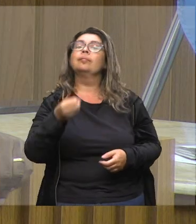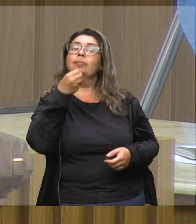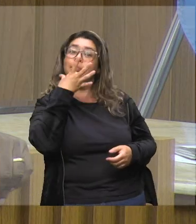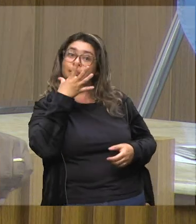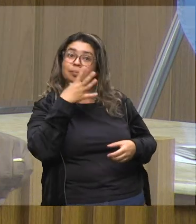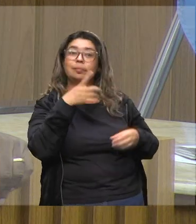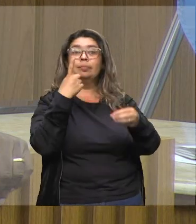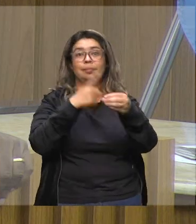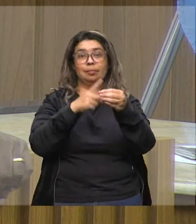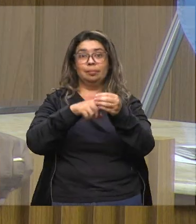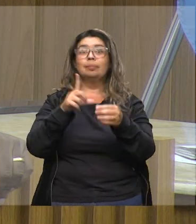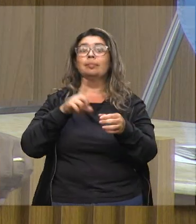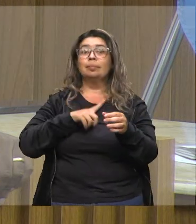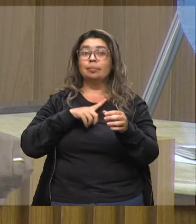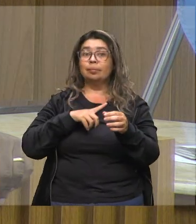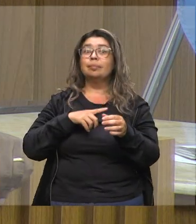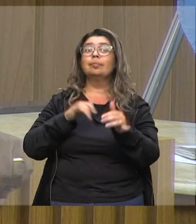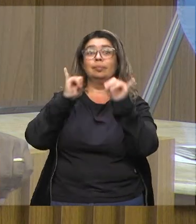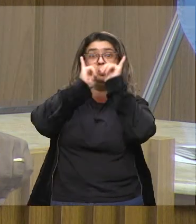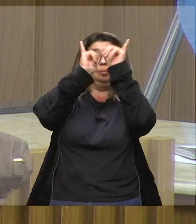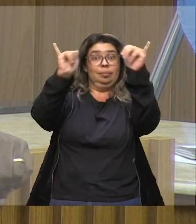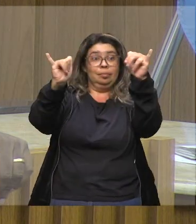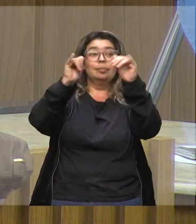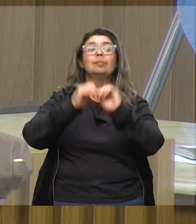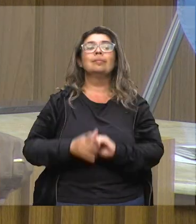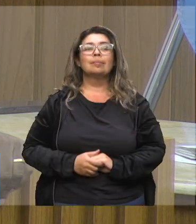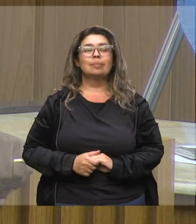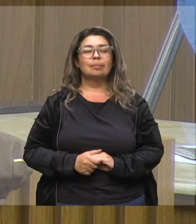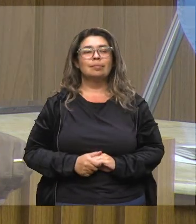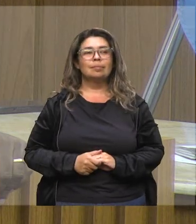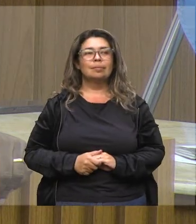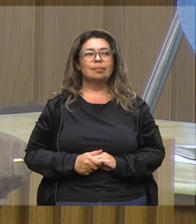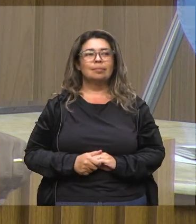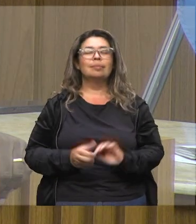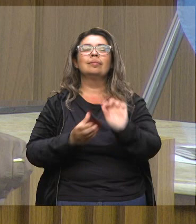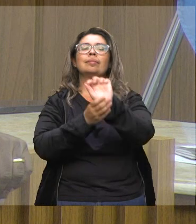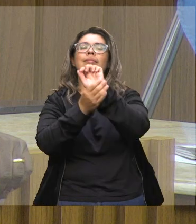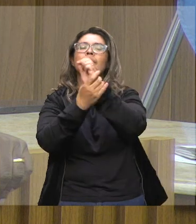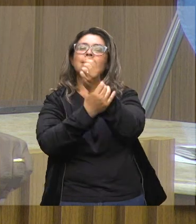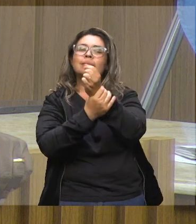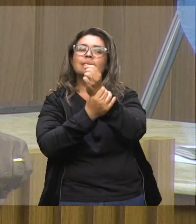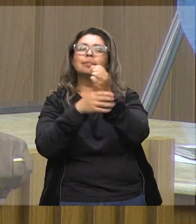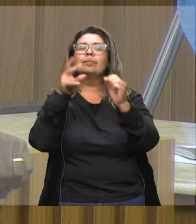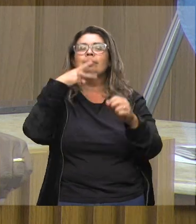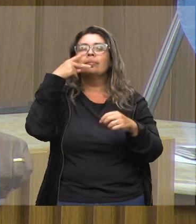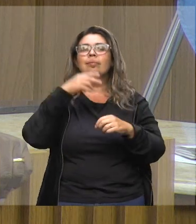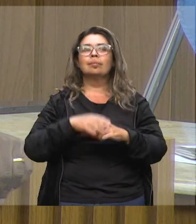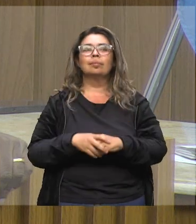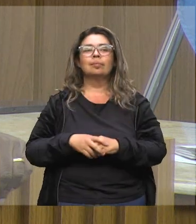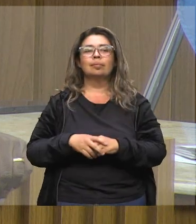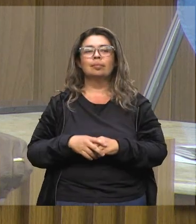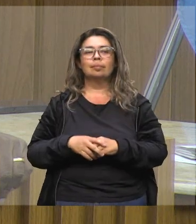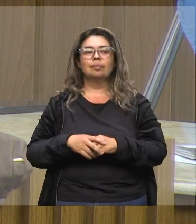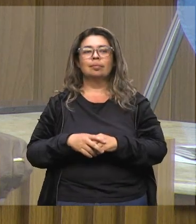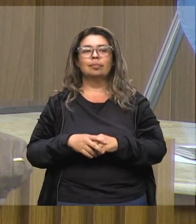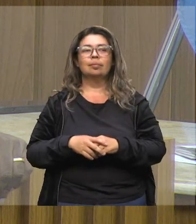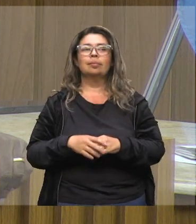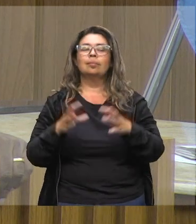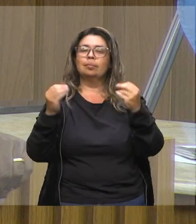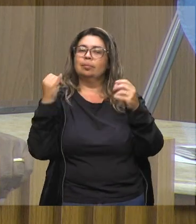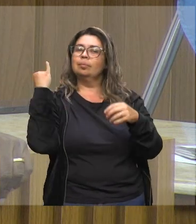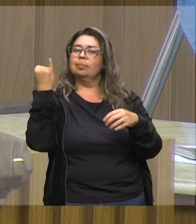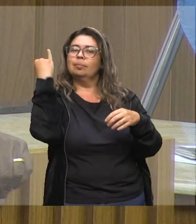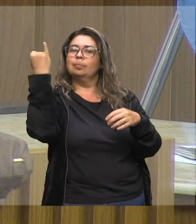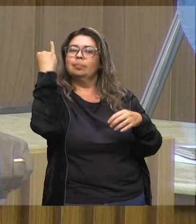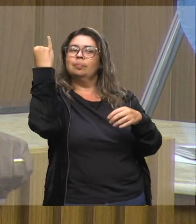cidade tem que ser divulgado mesmo. Né? Então, a questão de segurança, eu falo muito a respeito disso, questão de segurança é muito